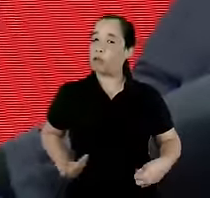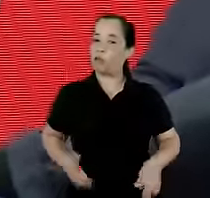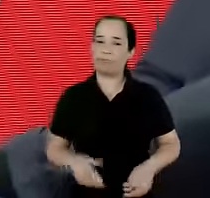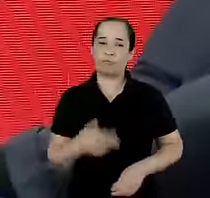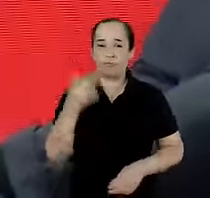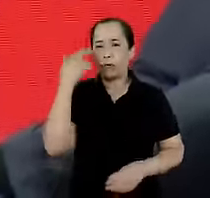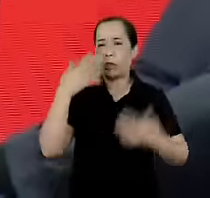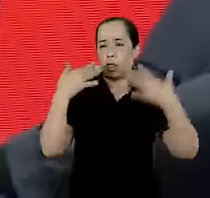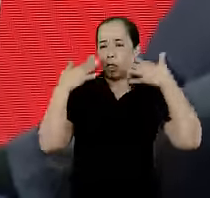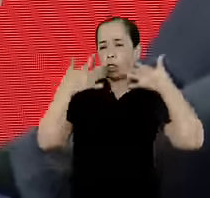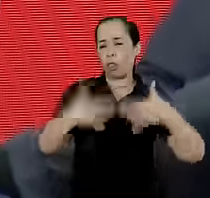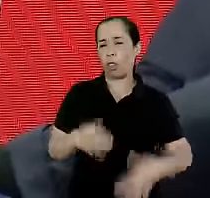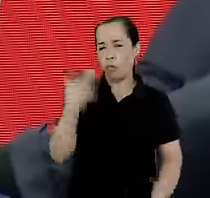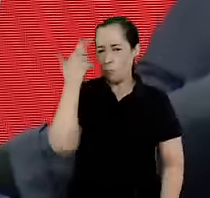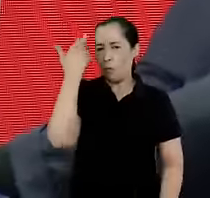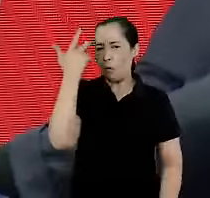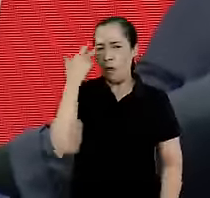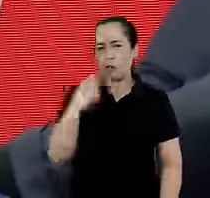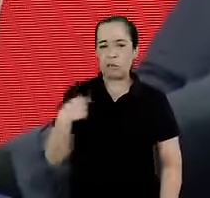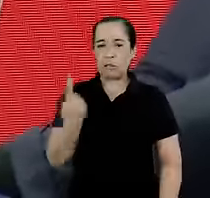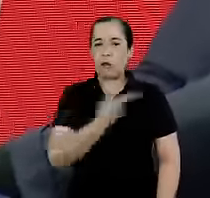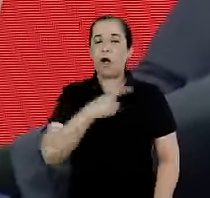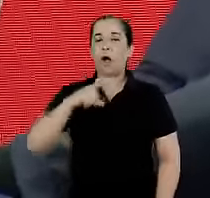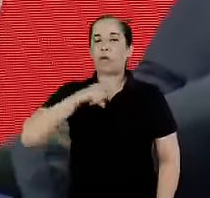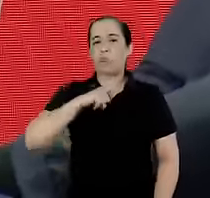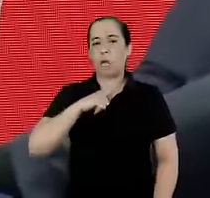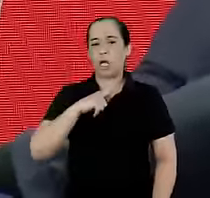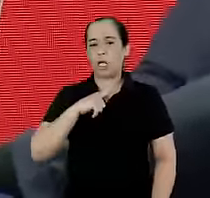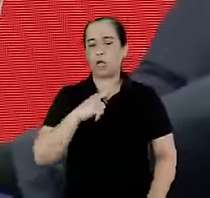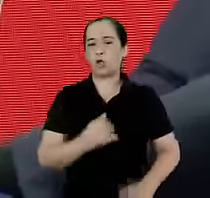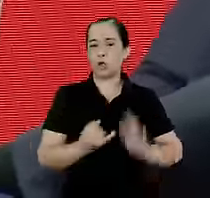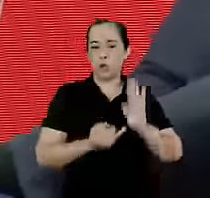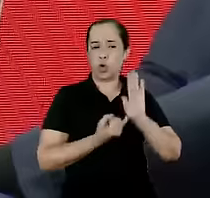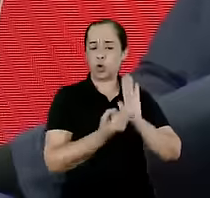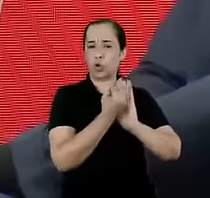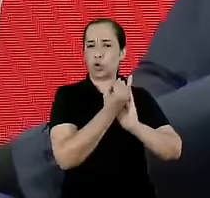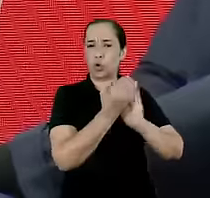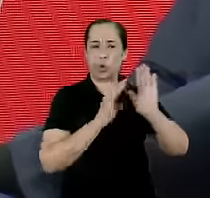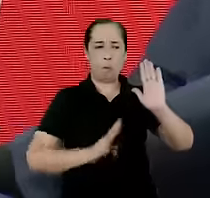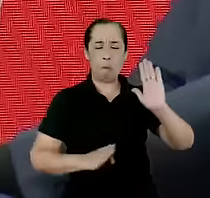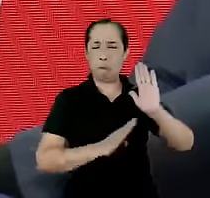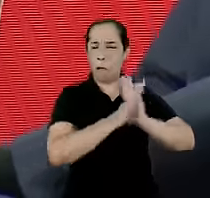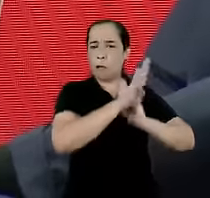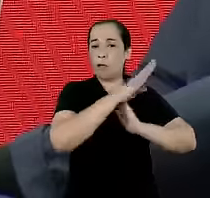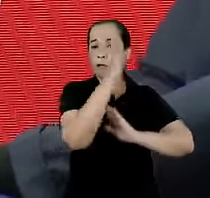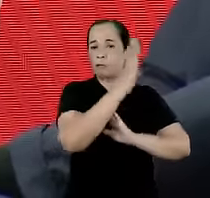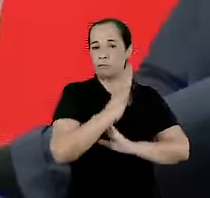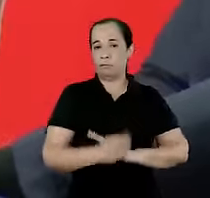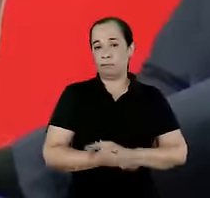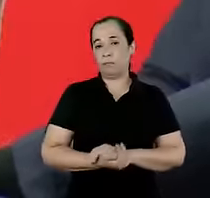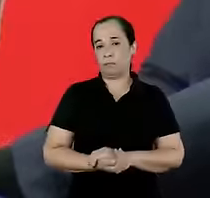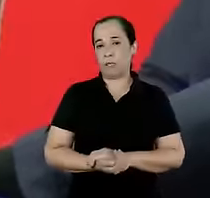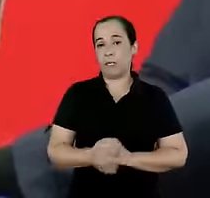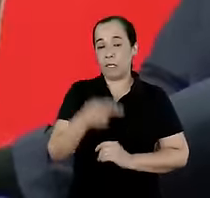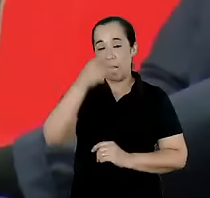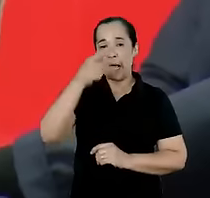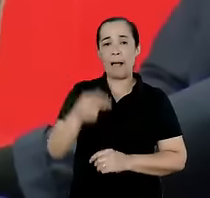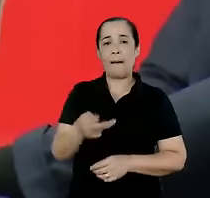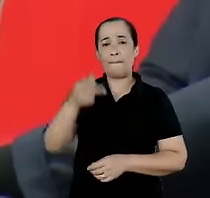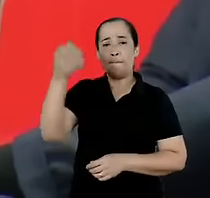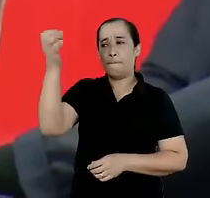assim a gente a gente tem taxa de juros elevadas no Brasil eh é natural que os fundos de pensão busca em grande